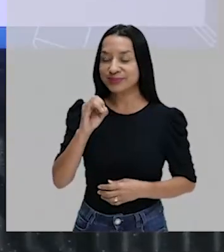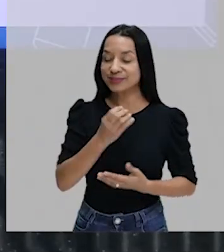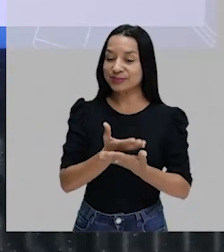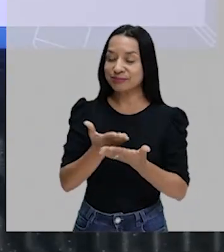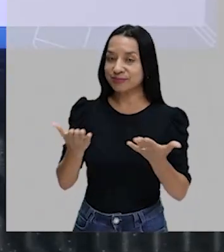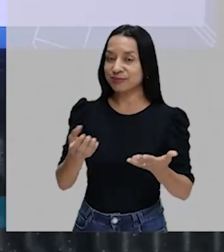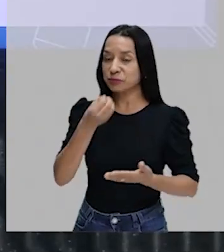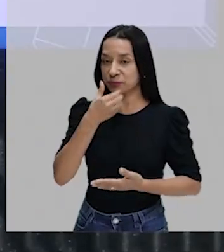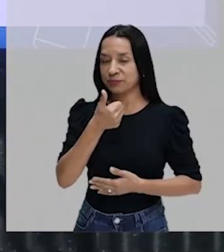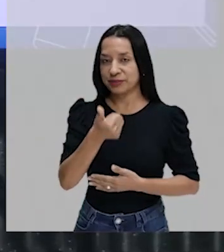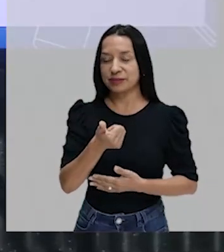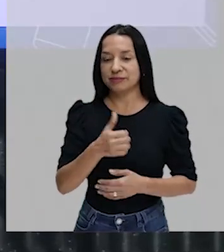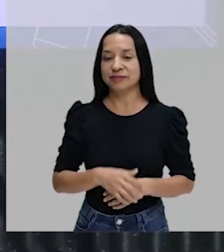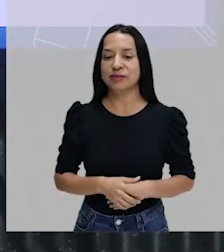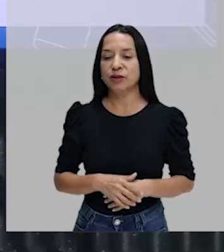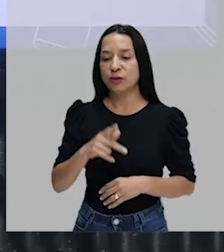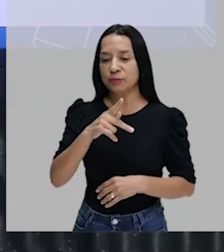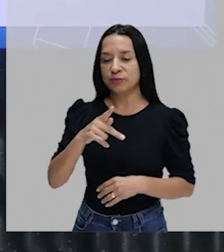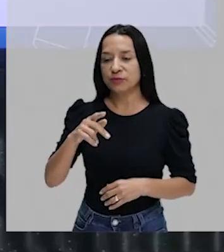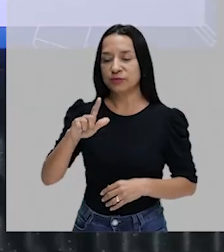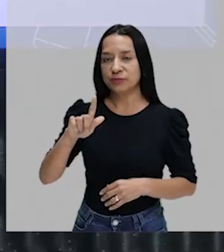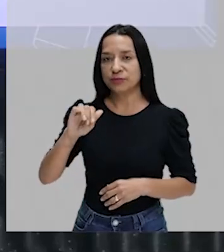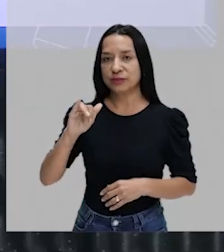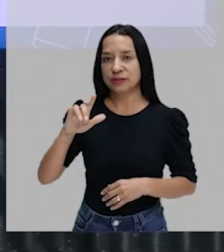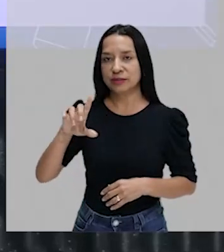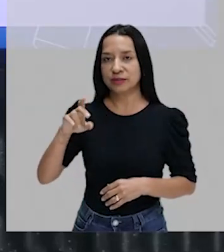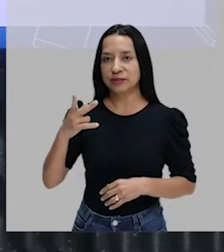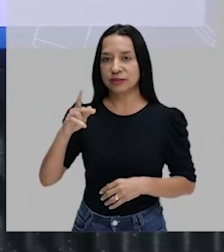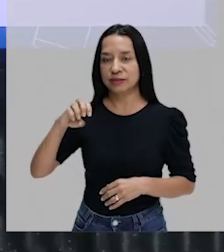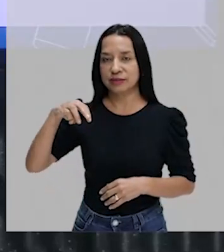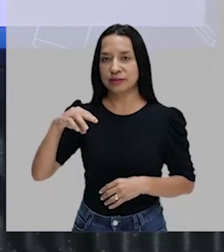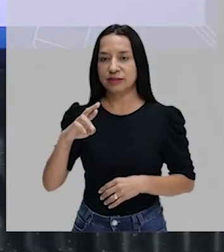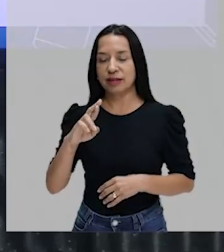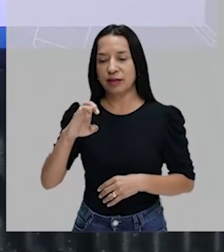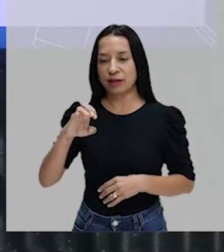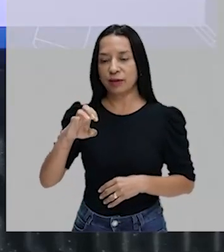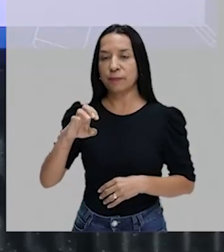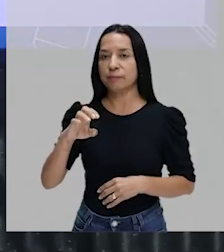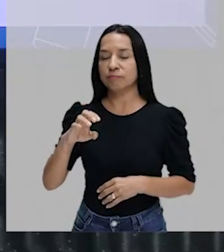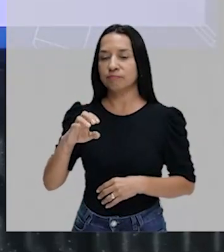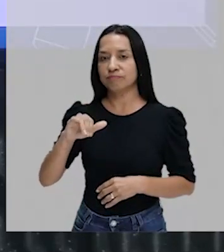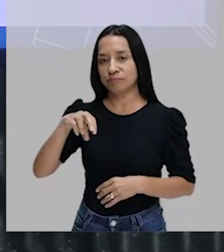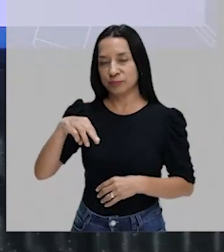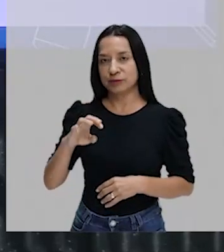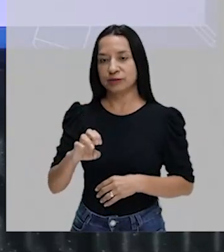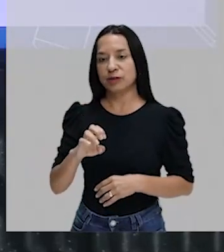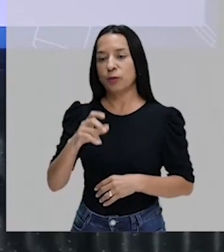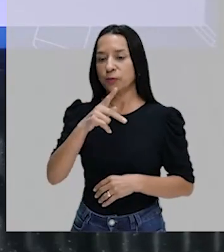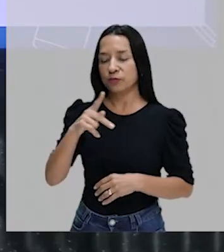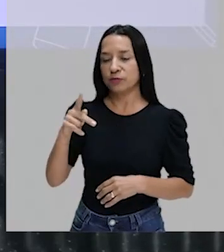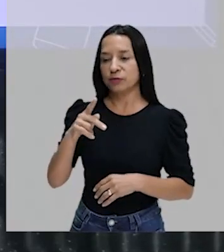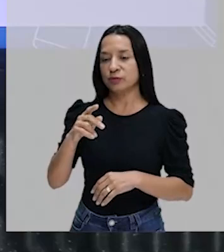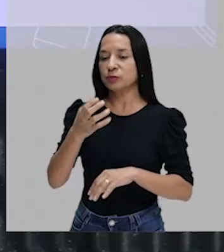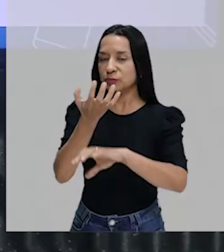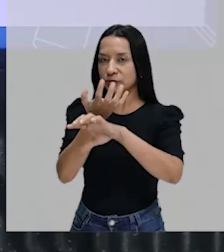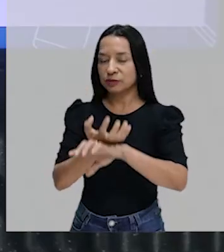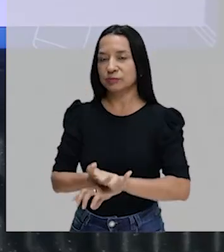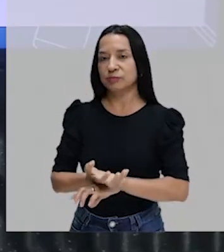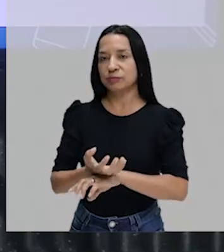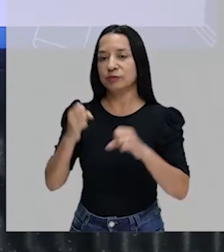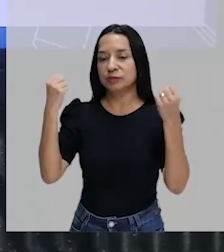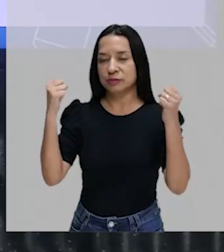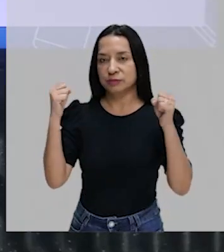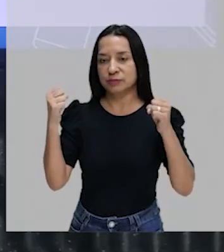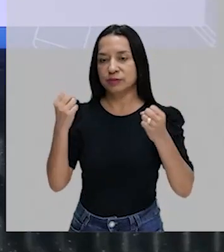Galerinha, tudo bem com vocês? Guilherme Campos aqui, professor de Educação Física da Rede Estadual do Maranhão. E nessa aula de hoje, nosso